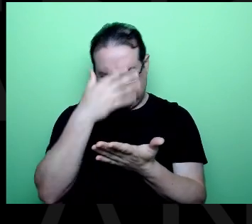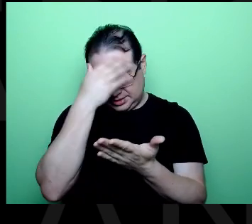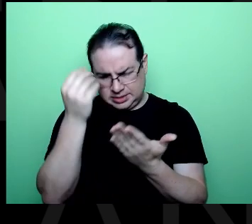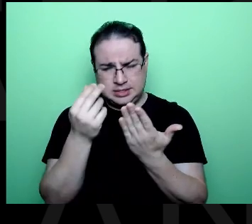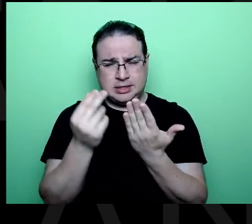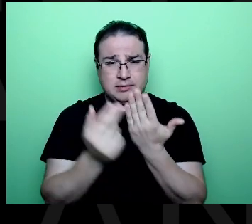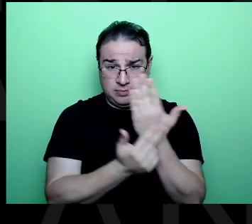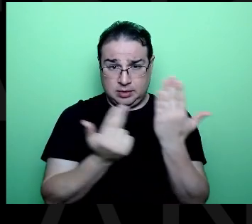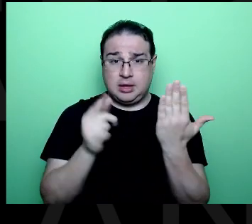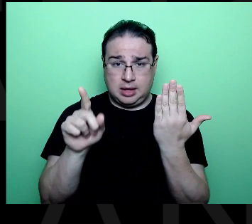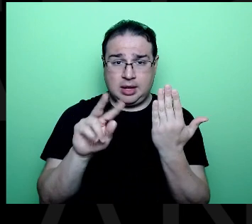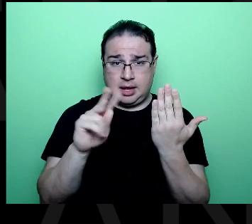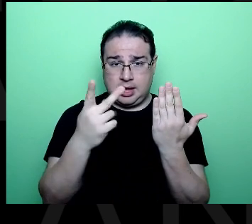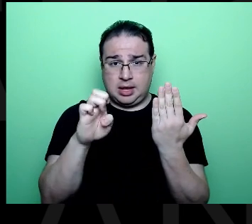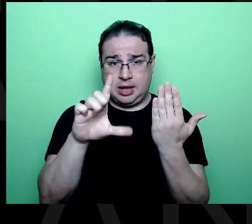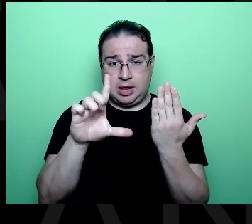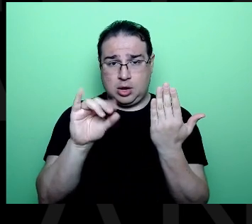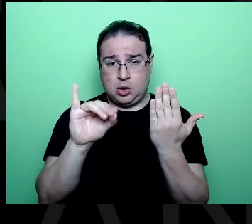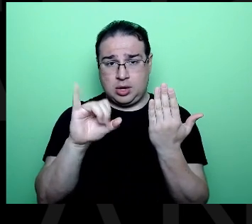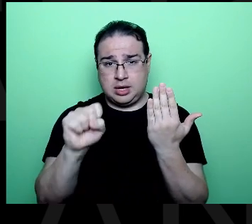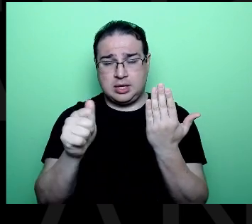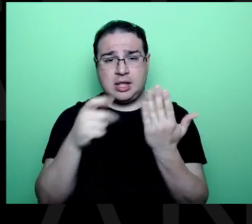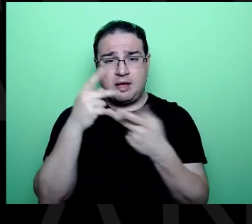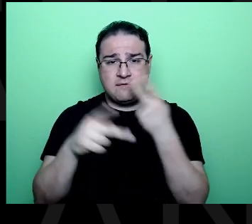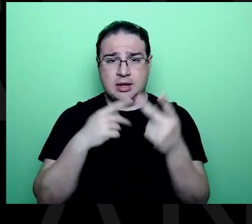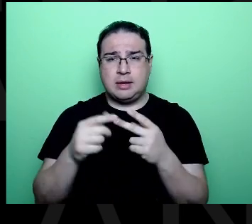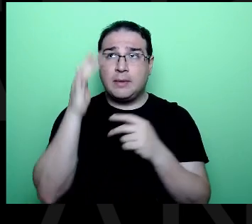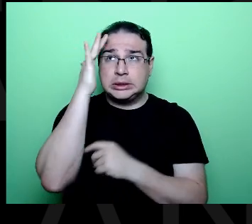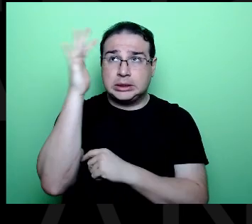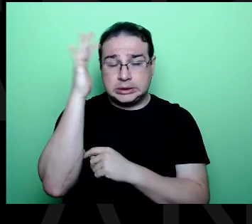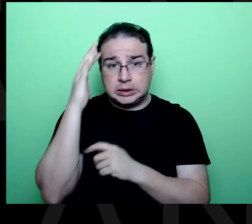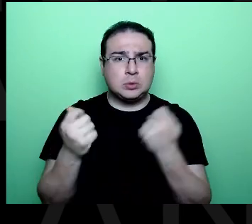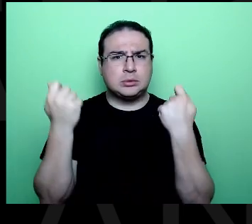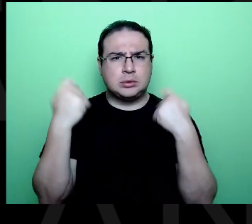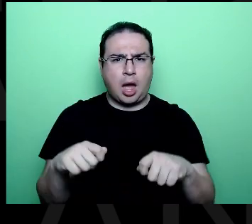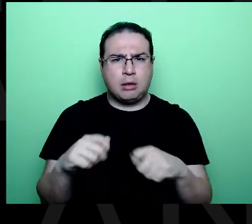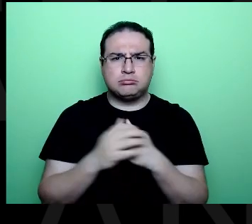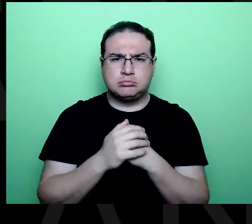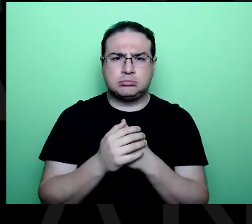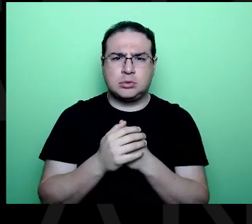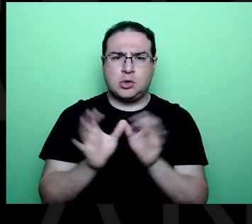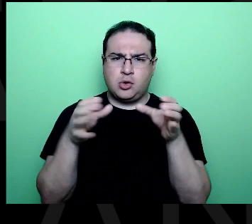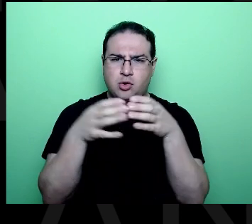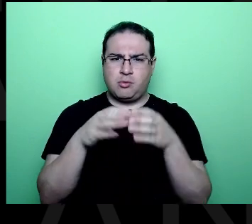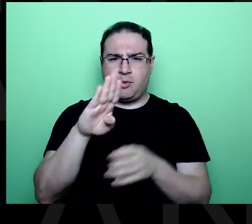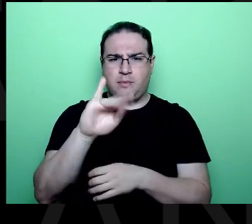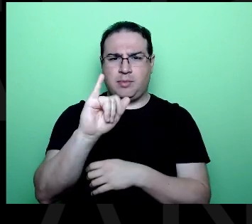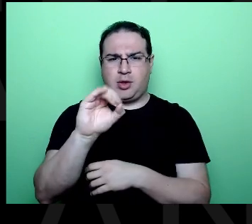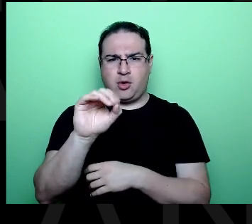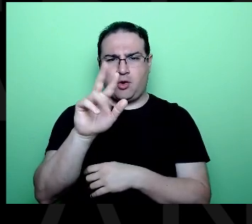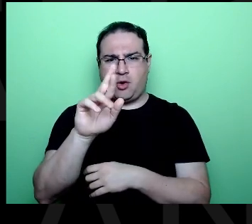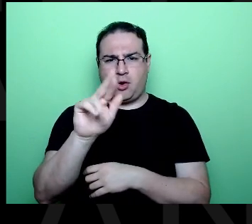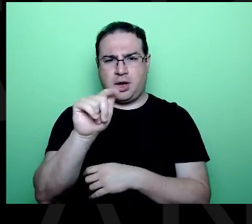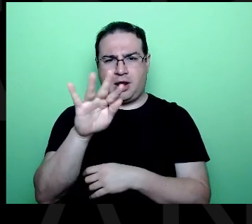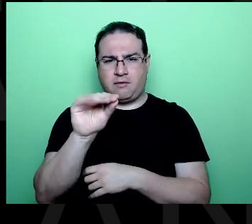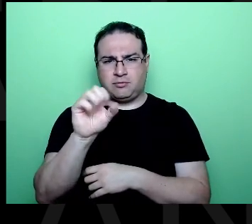esqueci o livro agora, meu Deus, mas um livro que ela escreveu, que ela fala sobre a imaginação do possível, que é dos